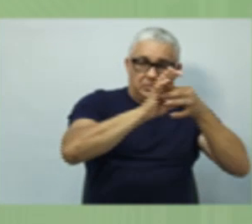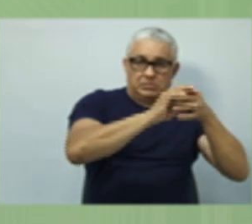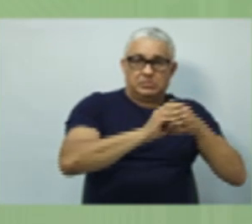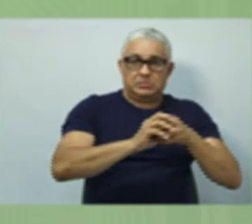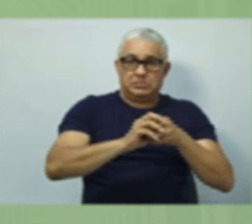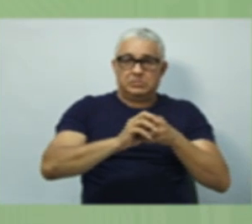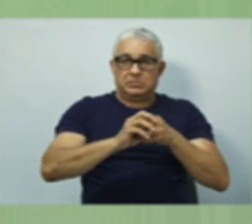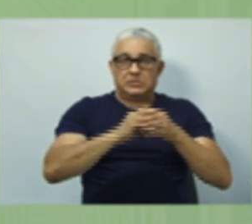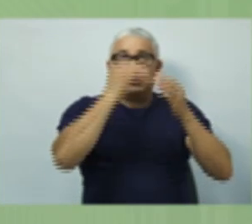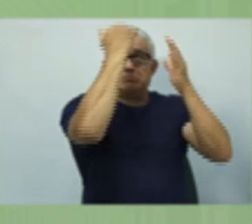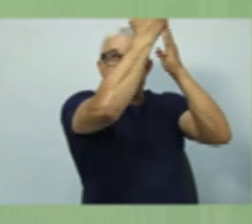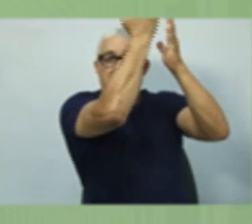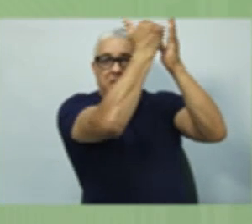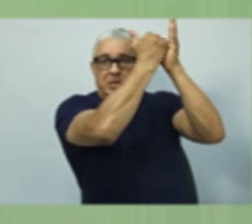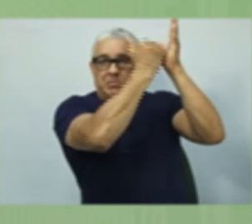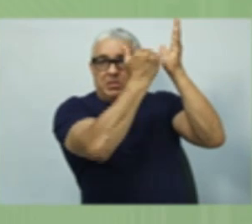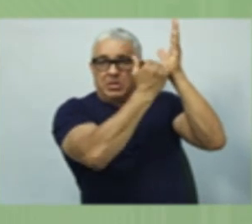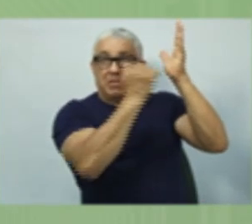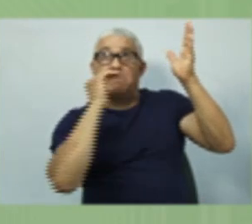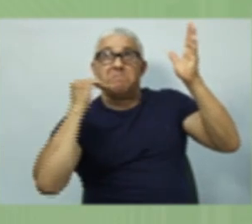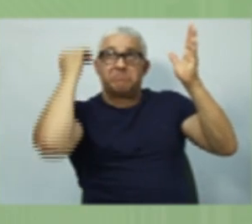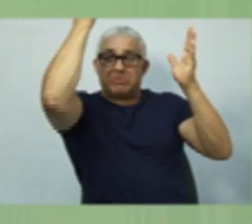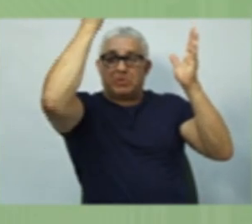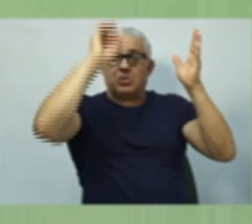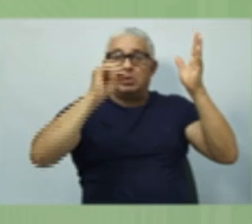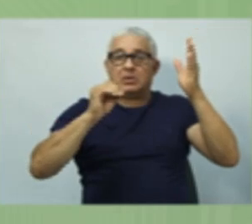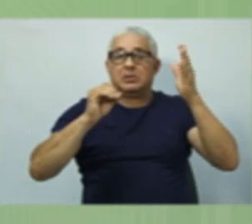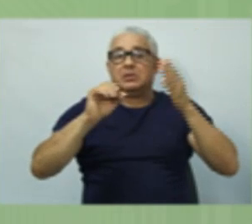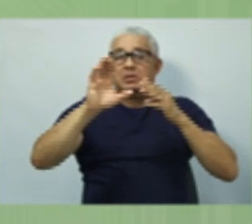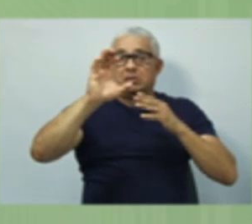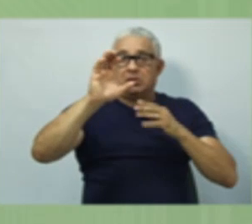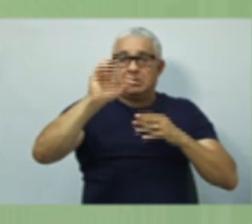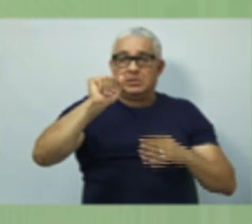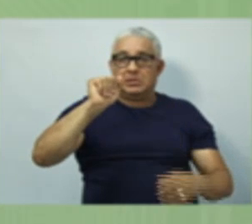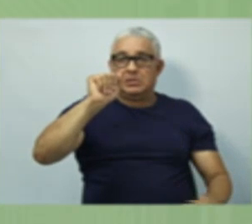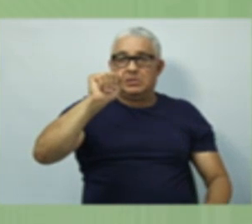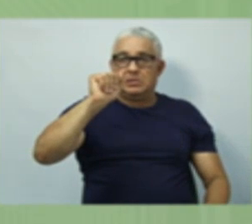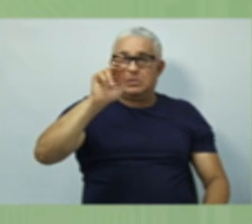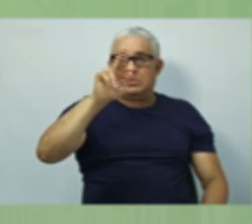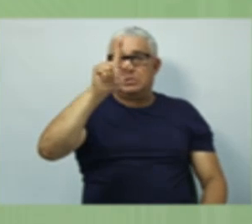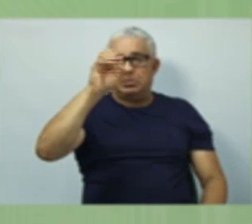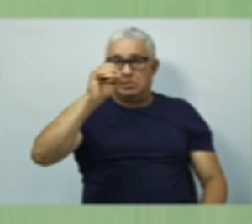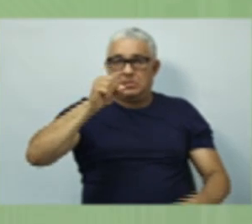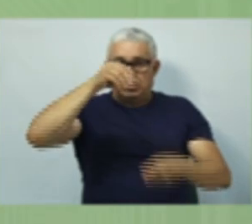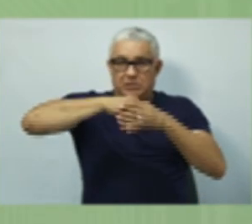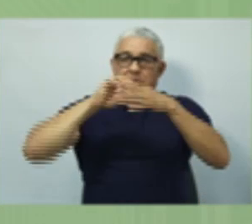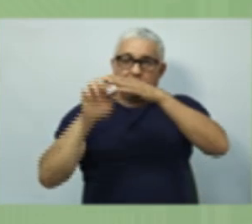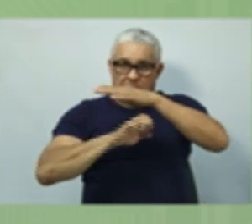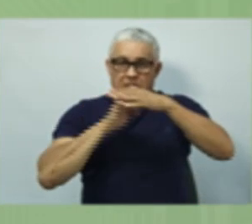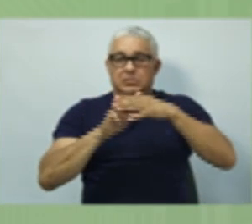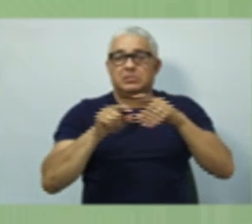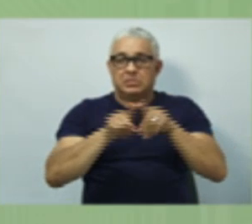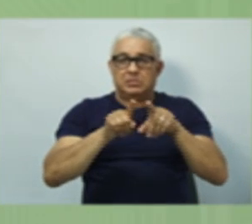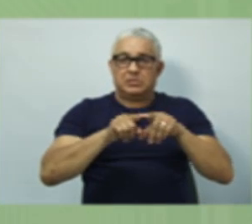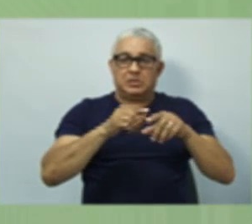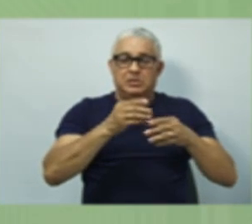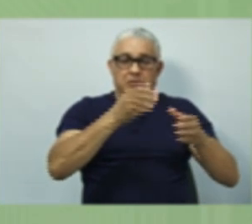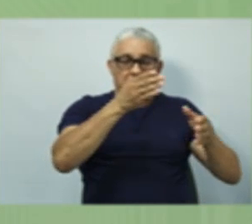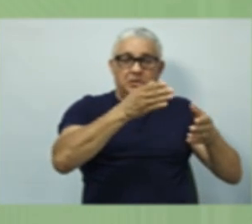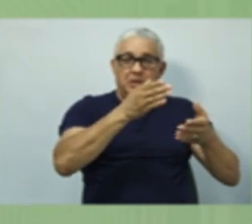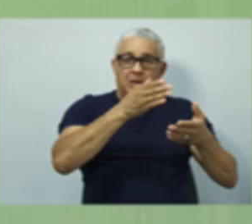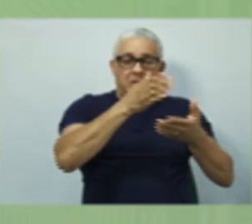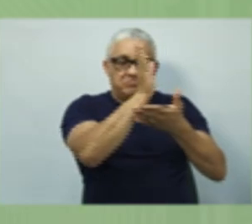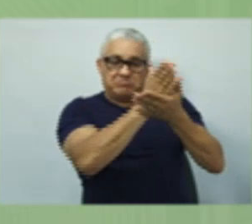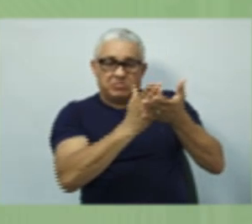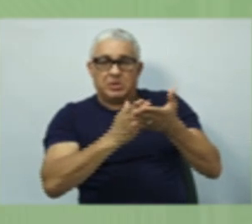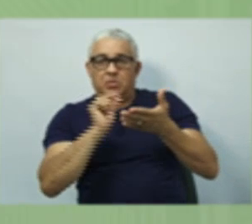O que são cargos dentro de uma organização? É a divisão do trabalho dentro da empresa. E quais são as tarefas? O que